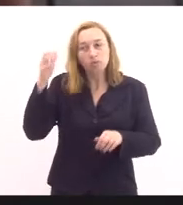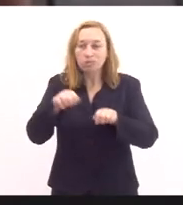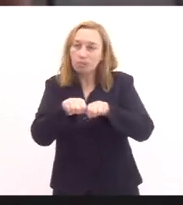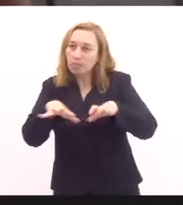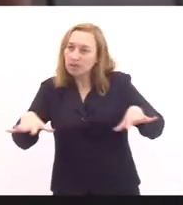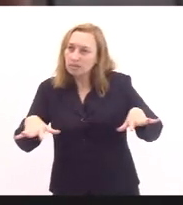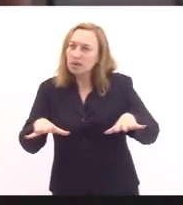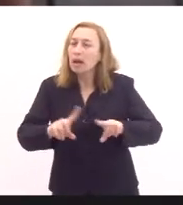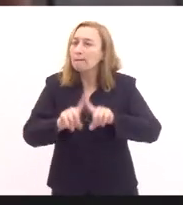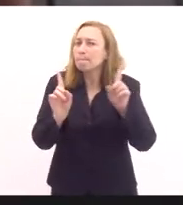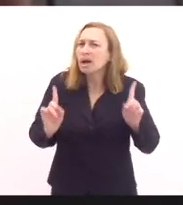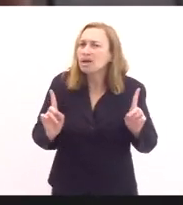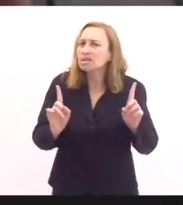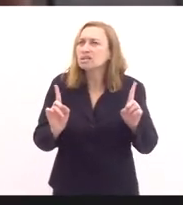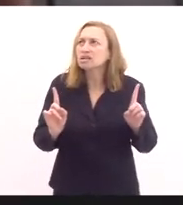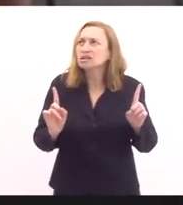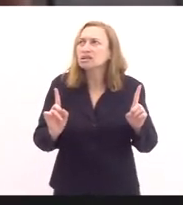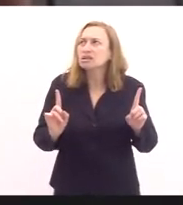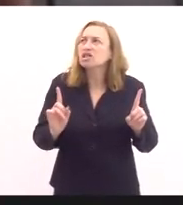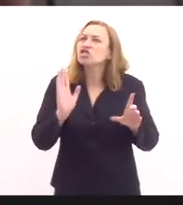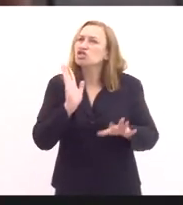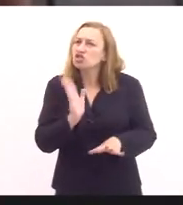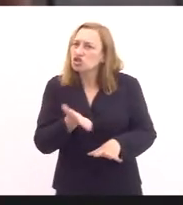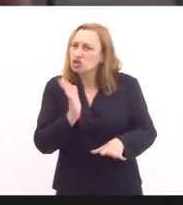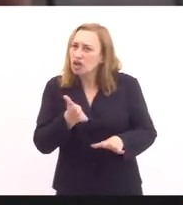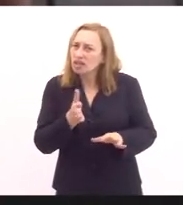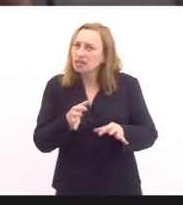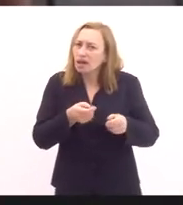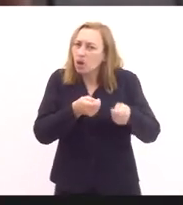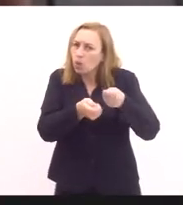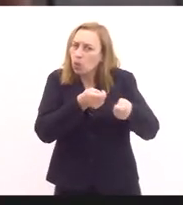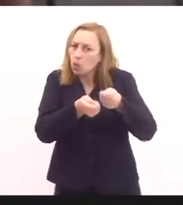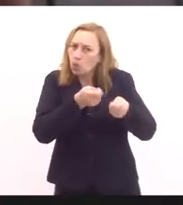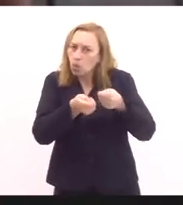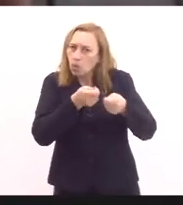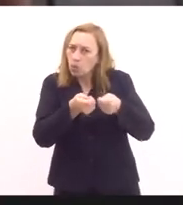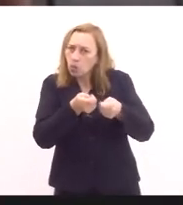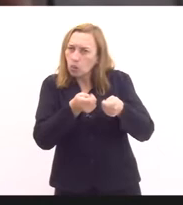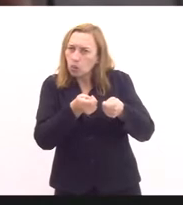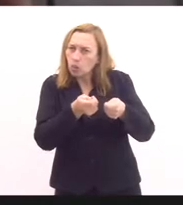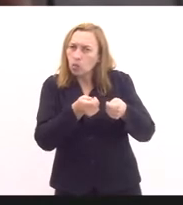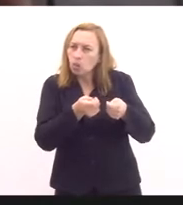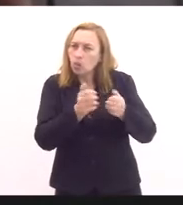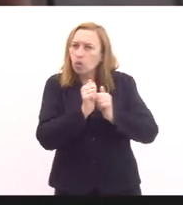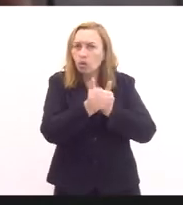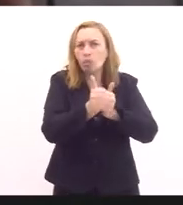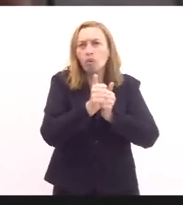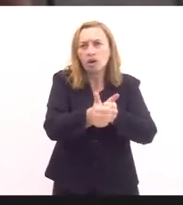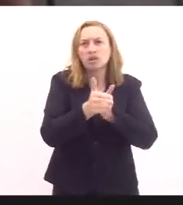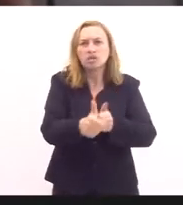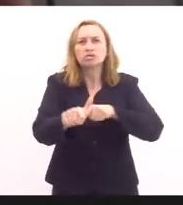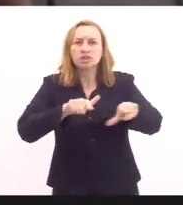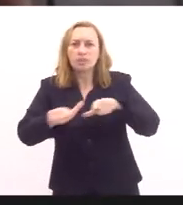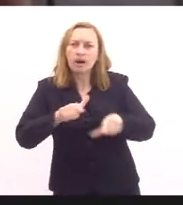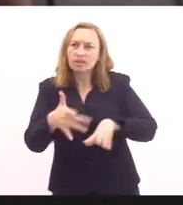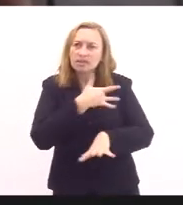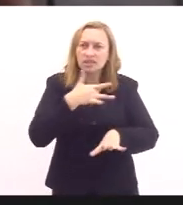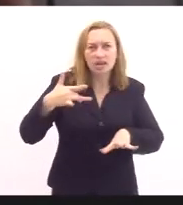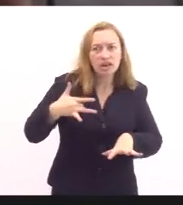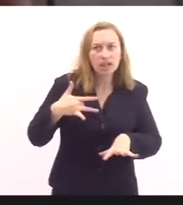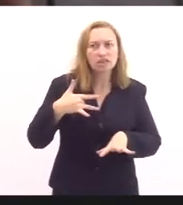academia mas a gente já estava monitorando e acompanhando um serviço de saúde